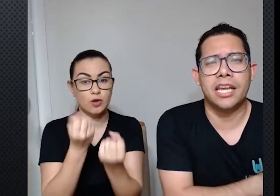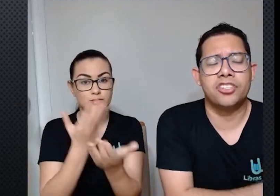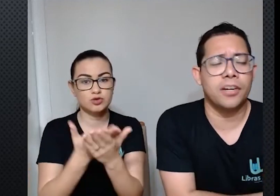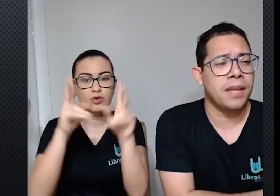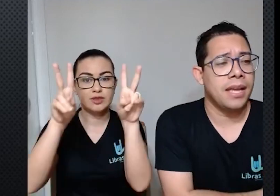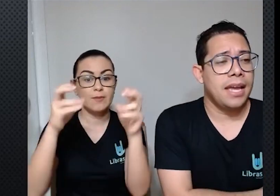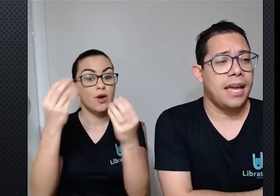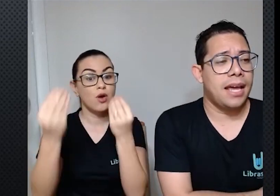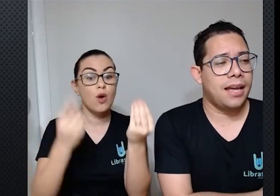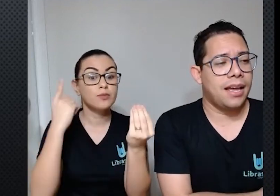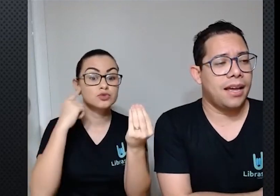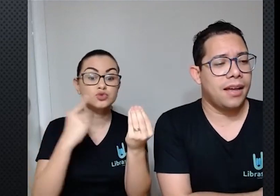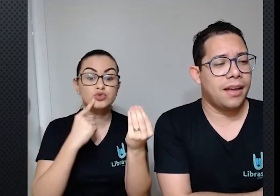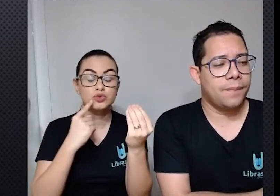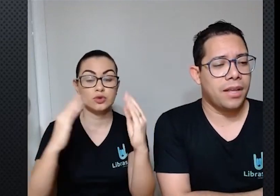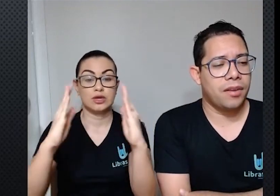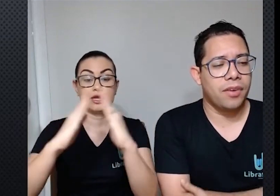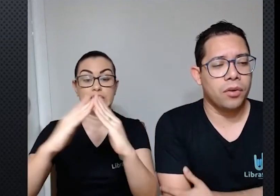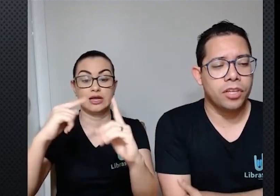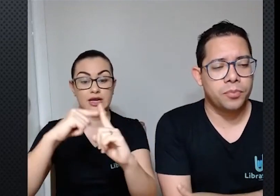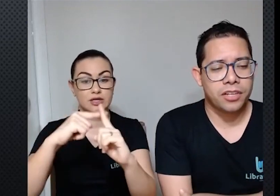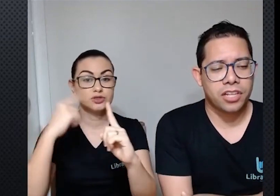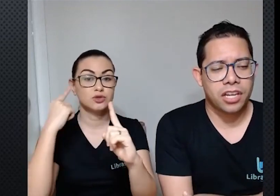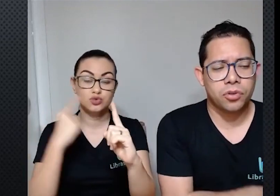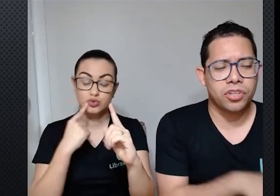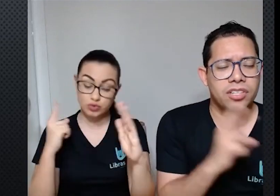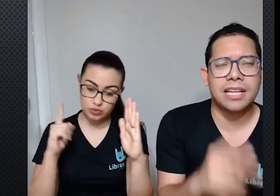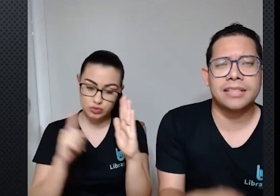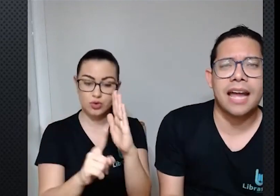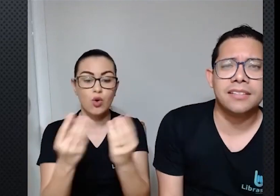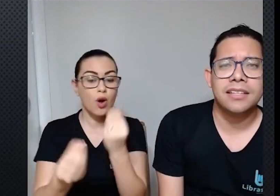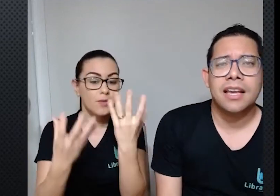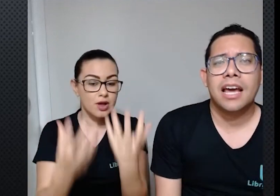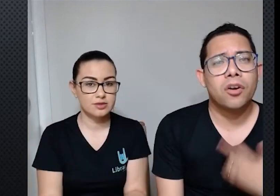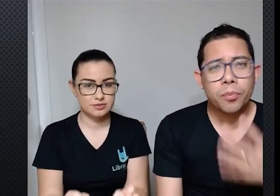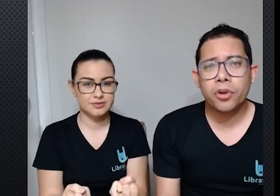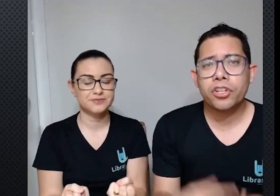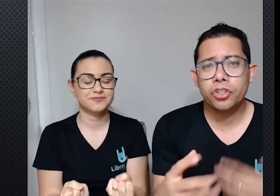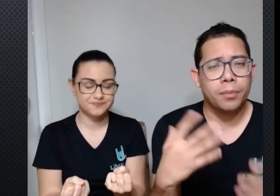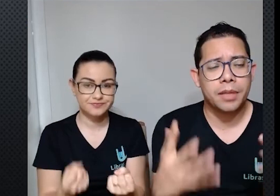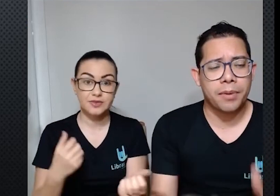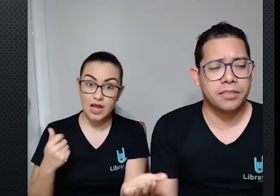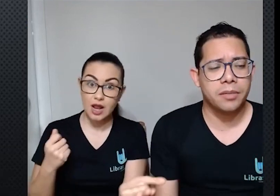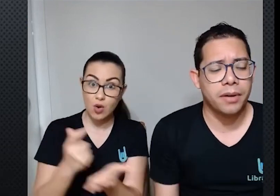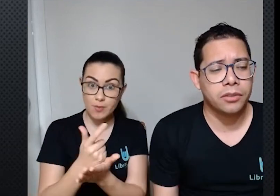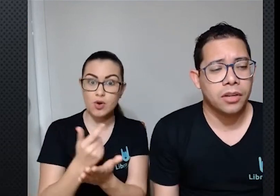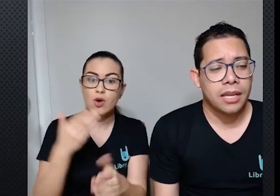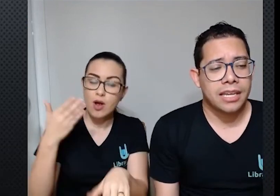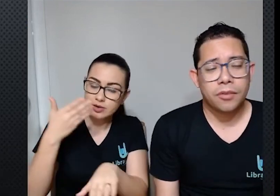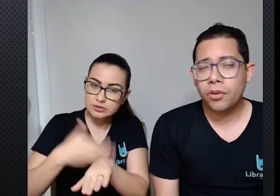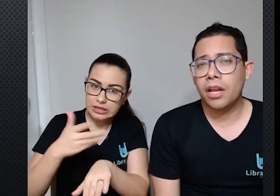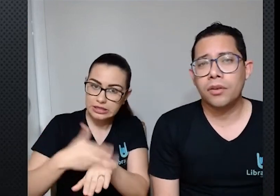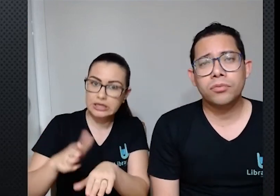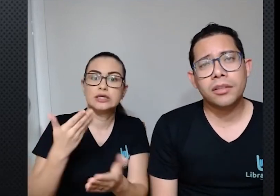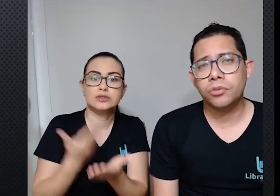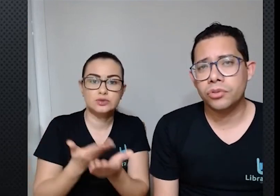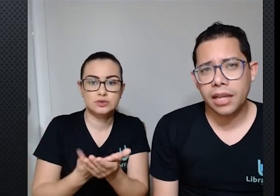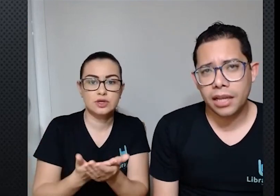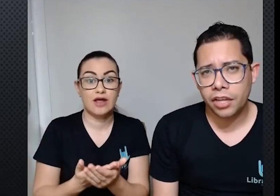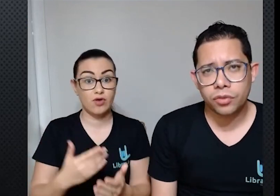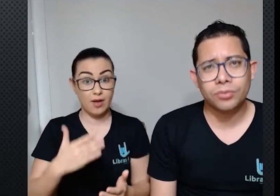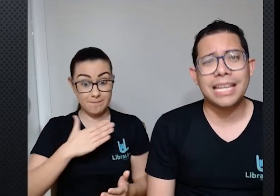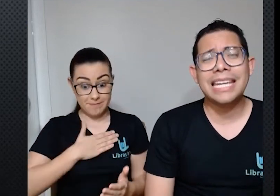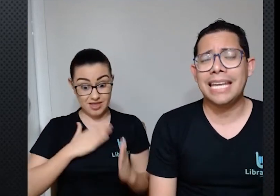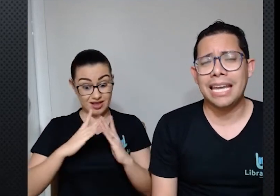na igreja. Ela falou isso pra gente 2 dias atrás. Ela comprou o workshop, tá participando. E ela falou, olha, não tem surdo